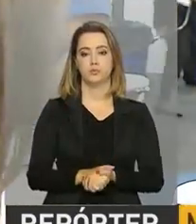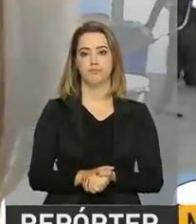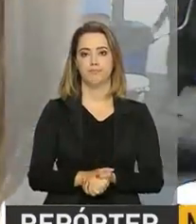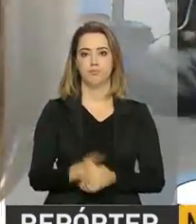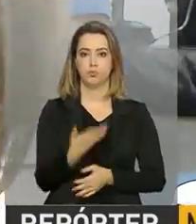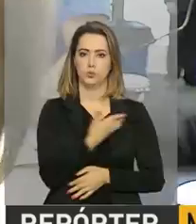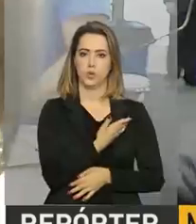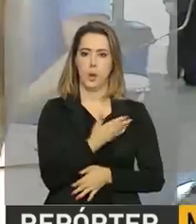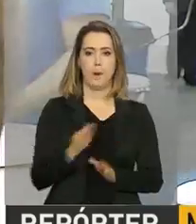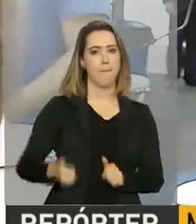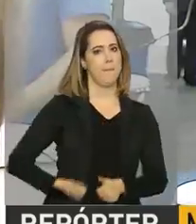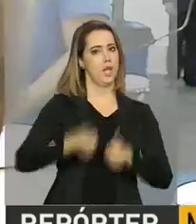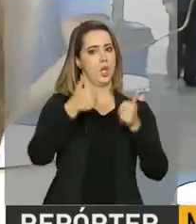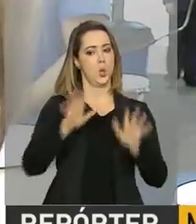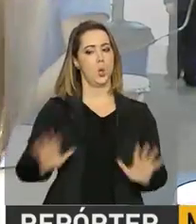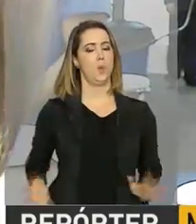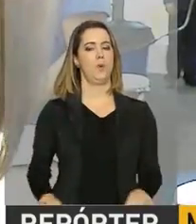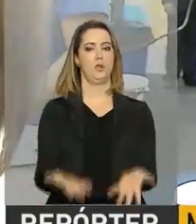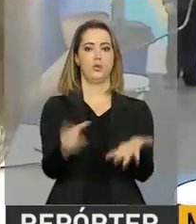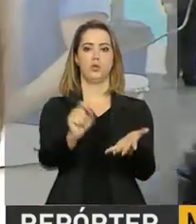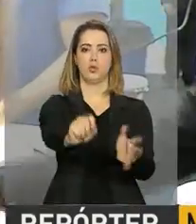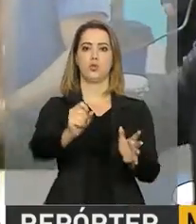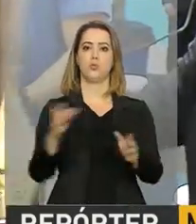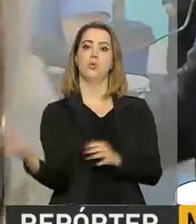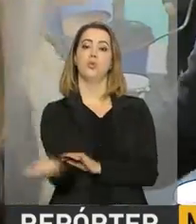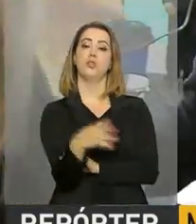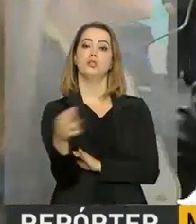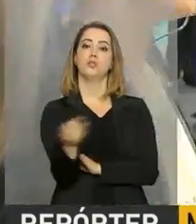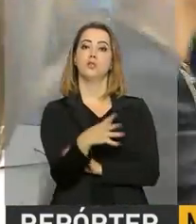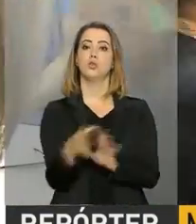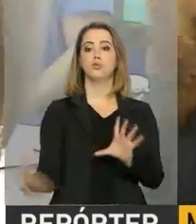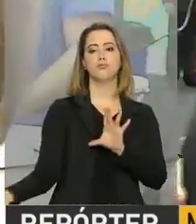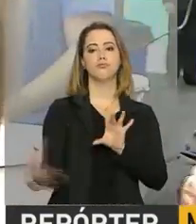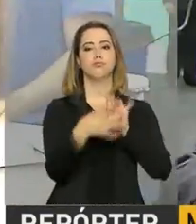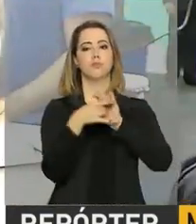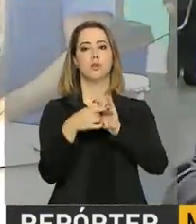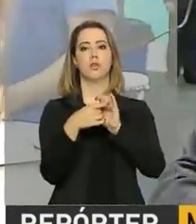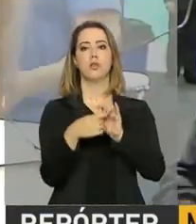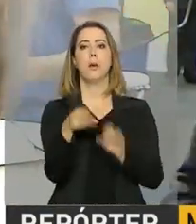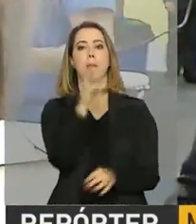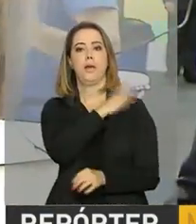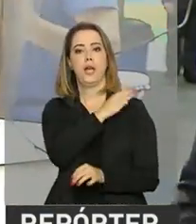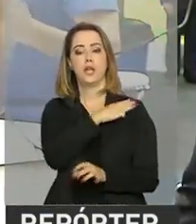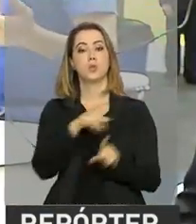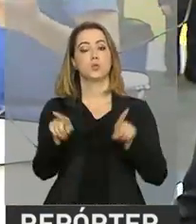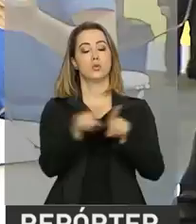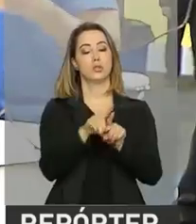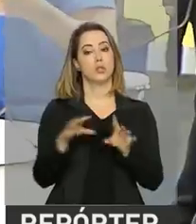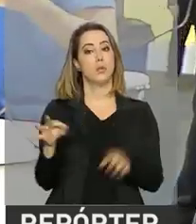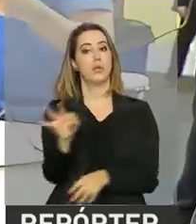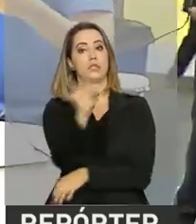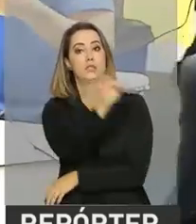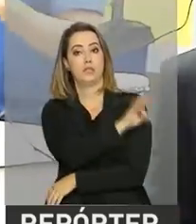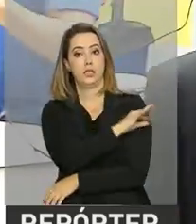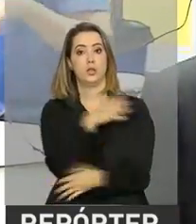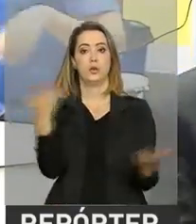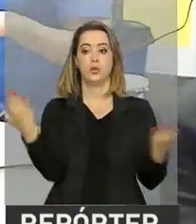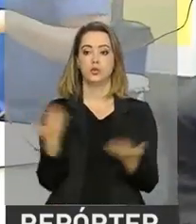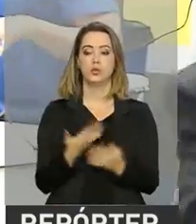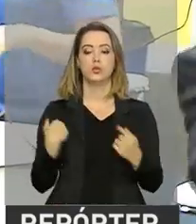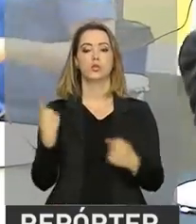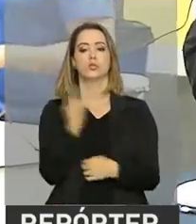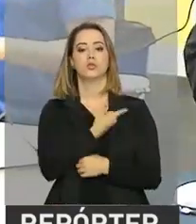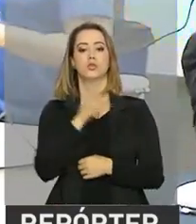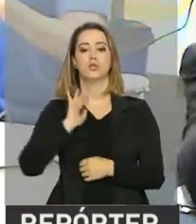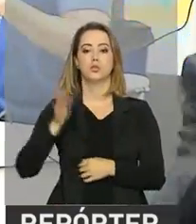a inovação, a maior conexão entre a educação de nível médio e a educação profissional, vem ao encontro daquilo que a